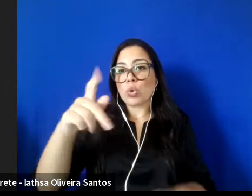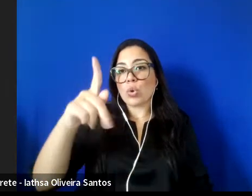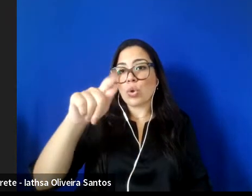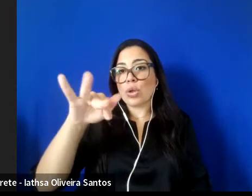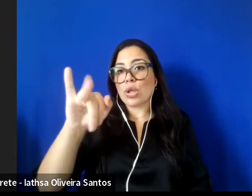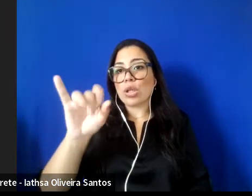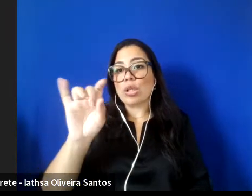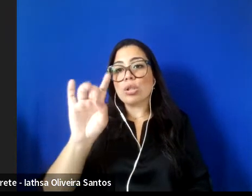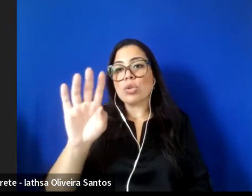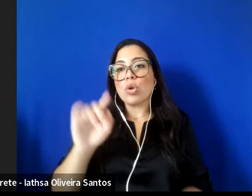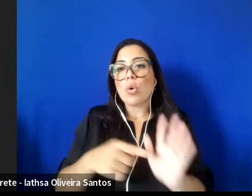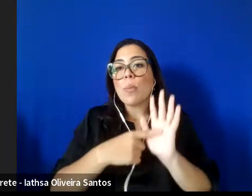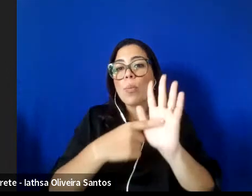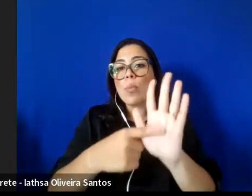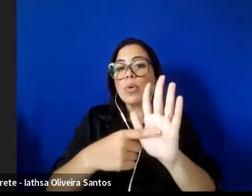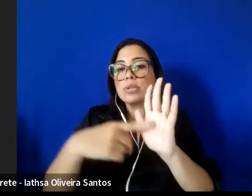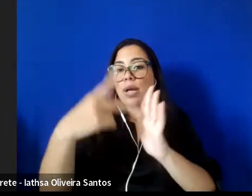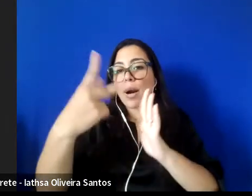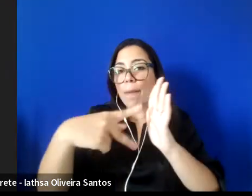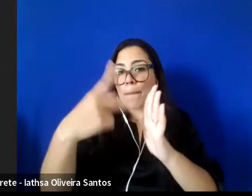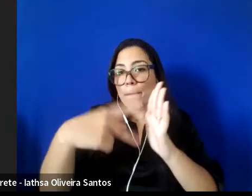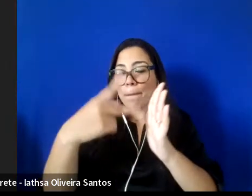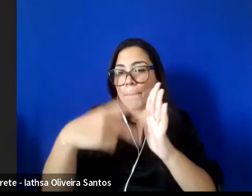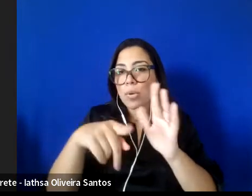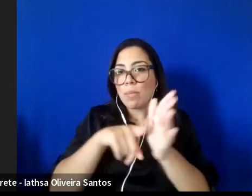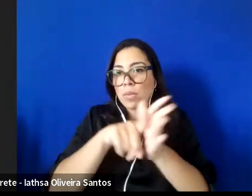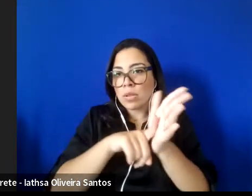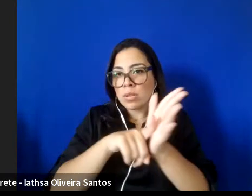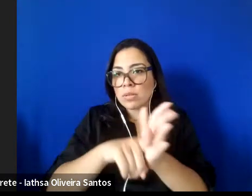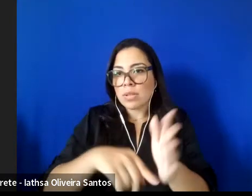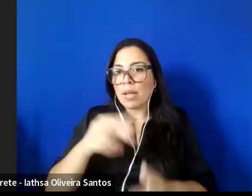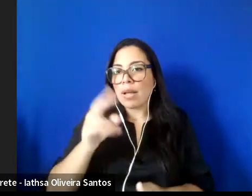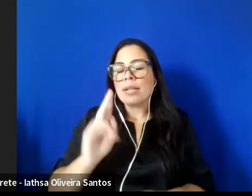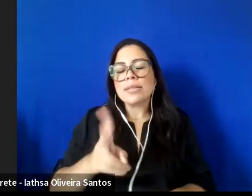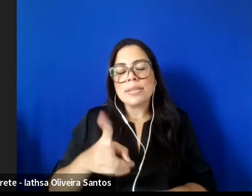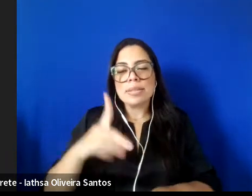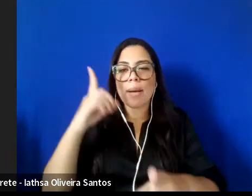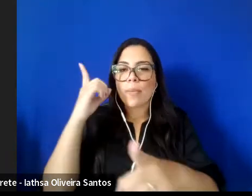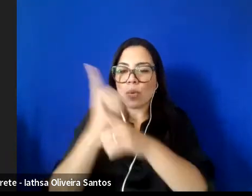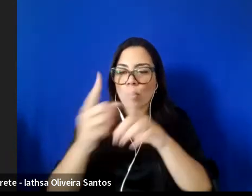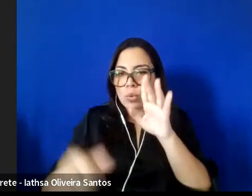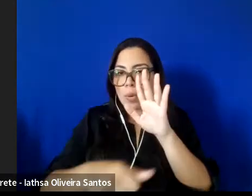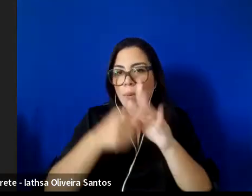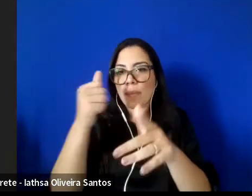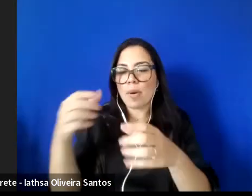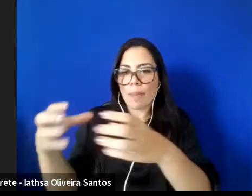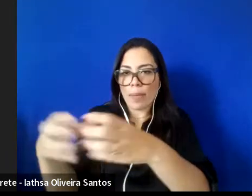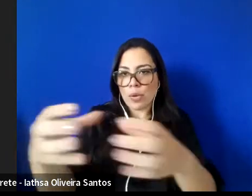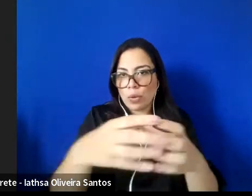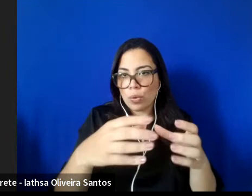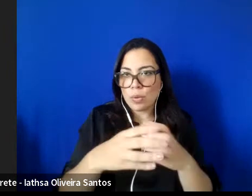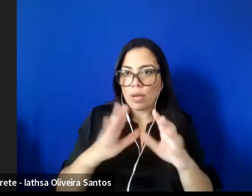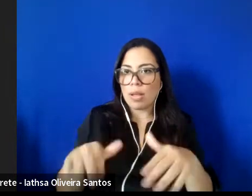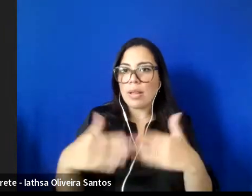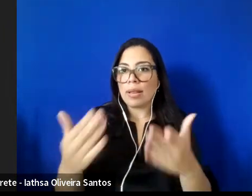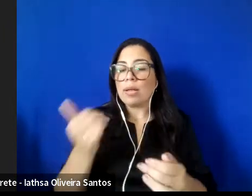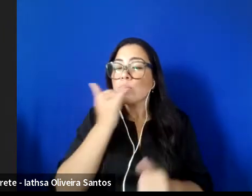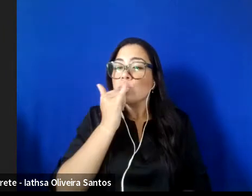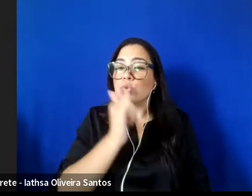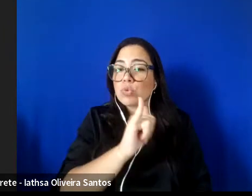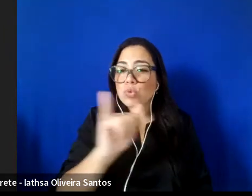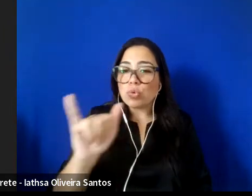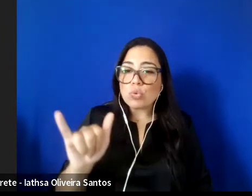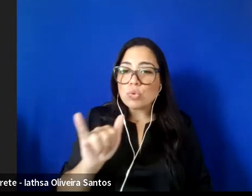apresentar mesmo a proposta de pesquisa, que é sempre o primeiro encontro que nós fazemos com cada núcleo. Quero desculpar a ausência